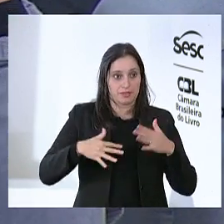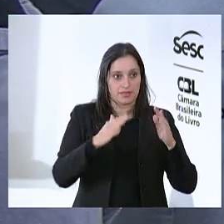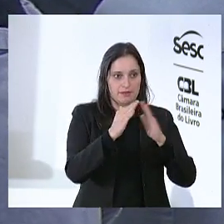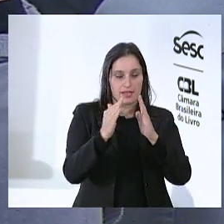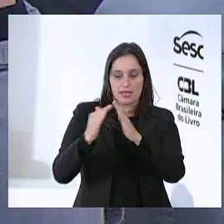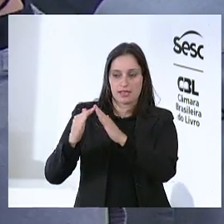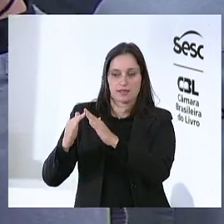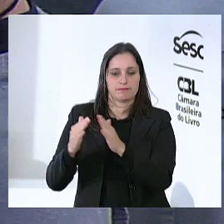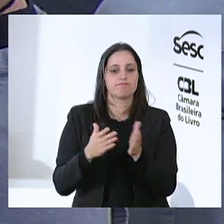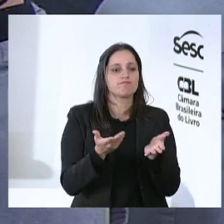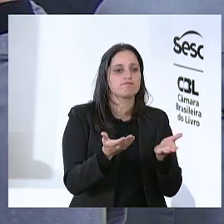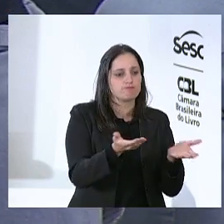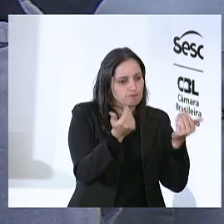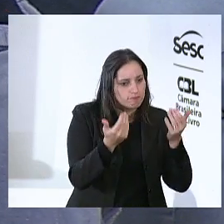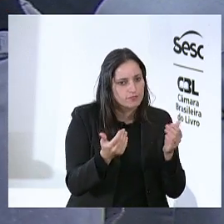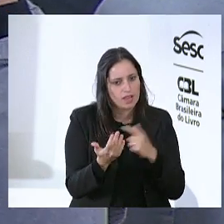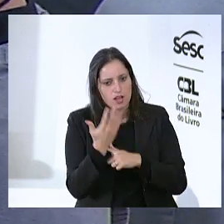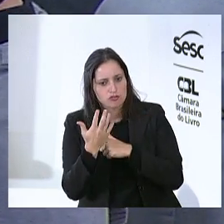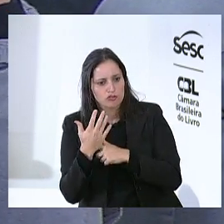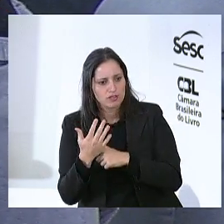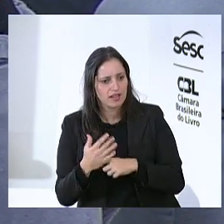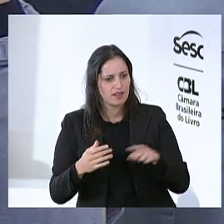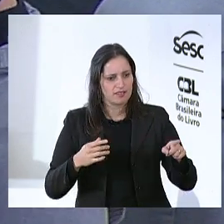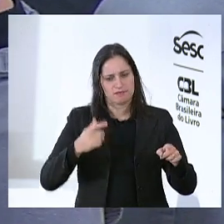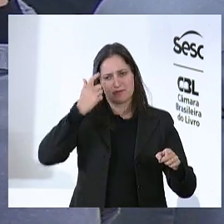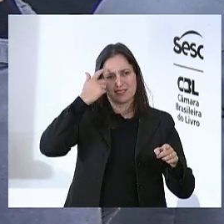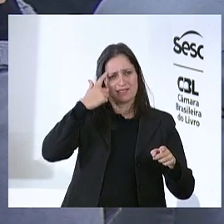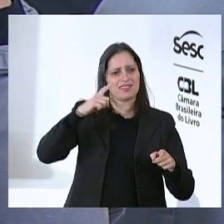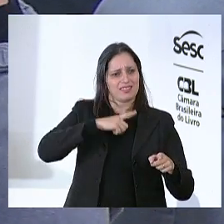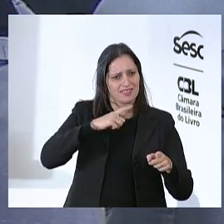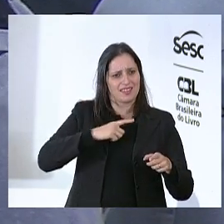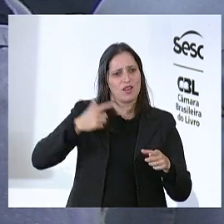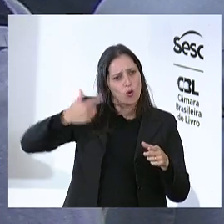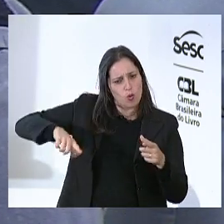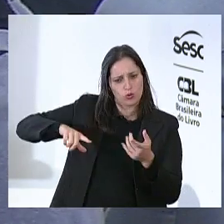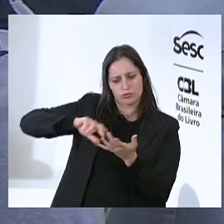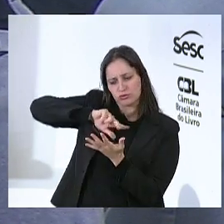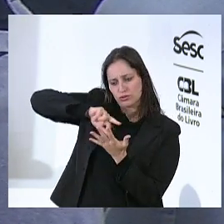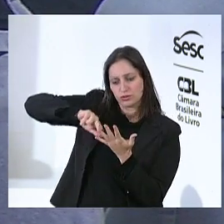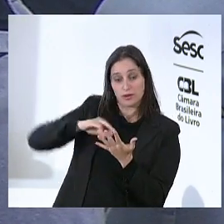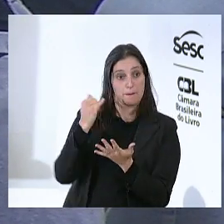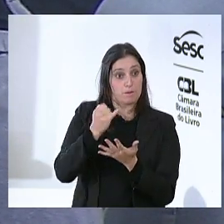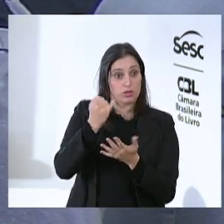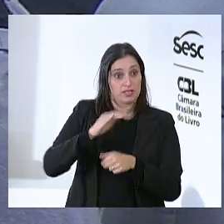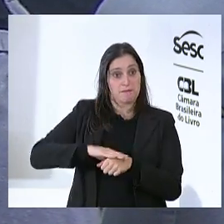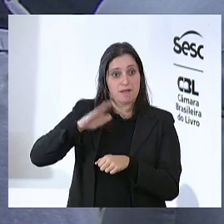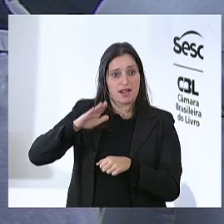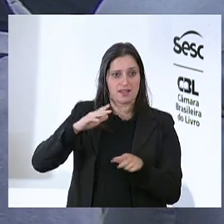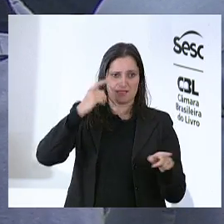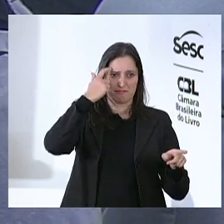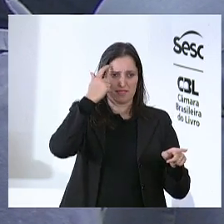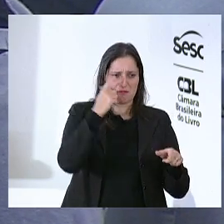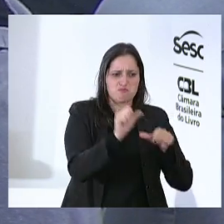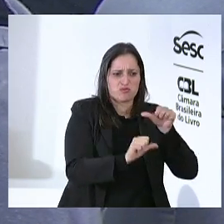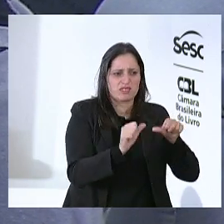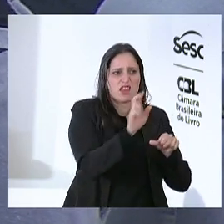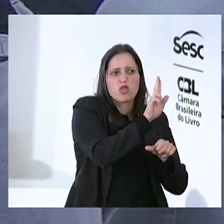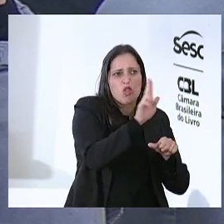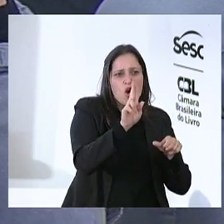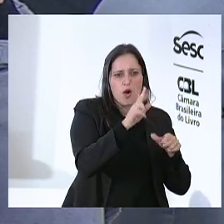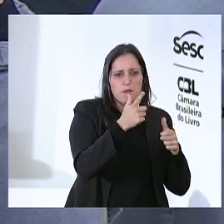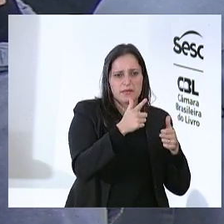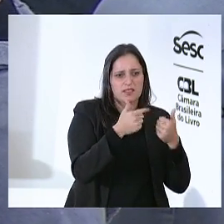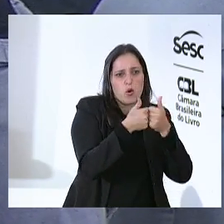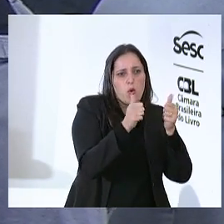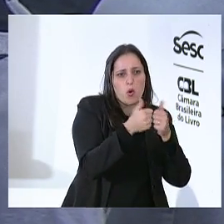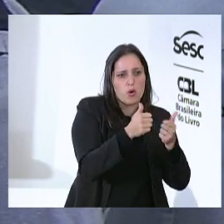gente mudar, por que a gente vai mudar o nome de um bairro? Isso tem problema com a questão de Correios e tudo mais. Então,